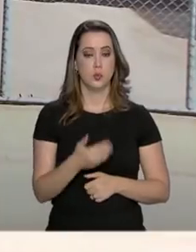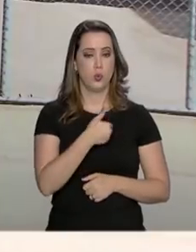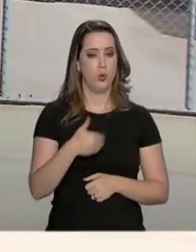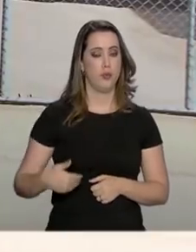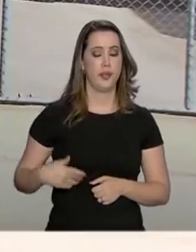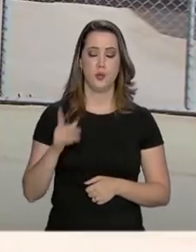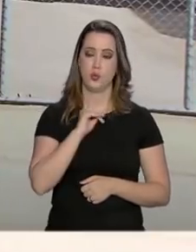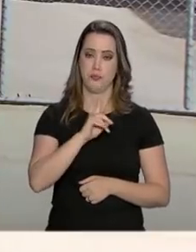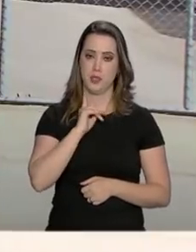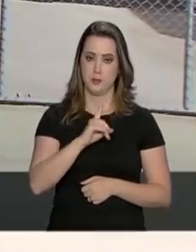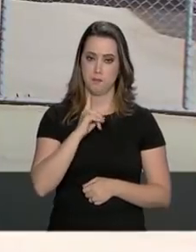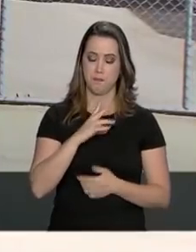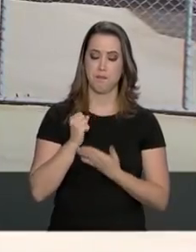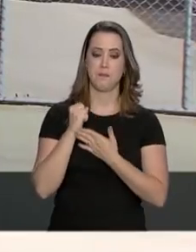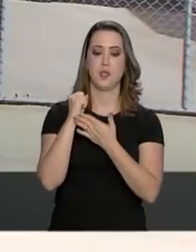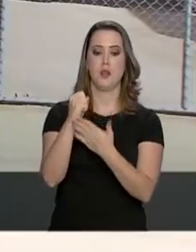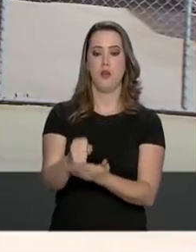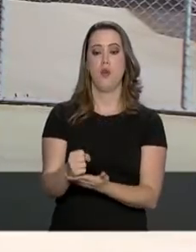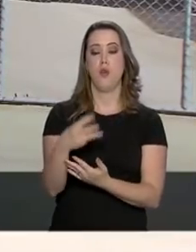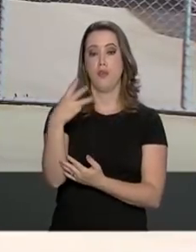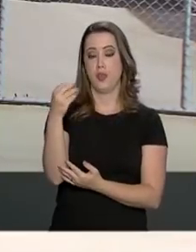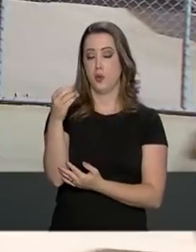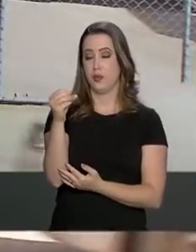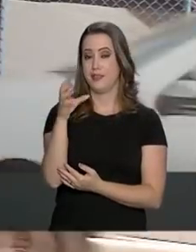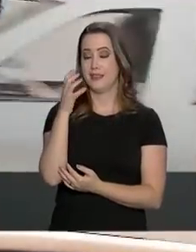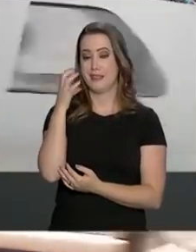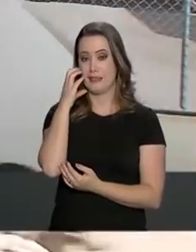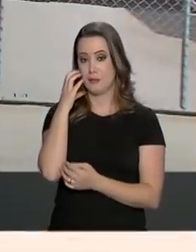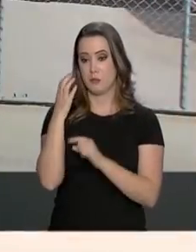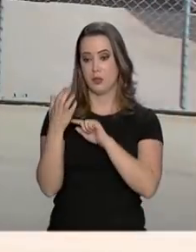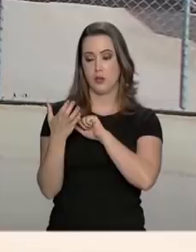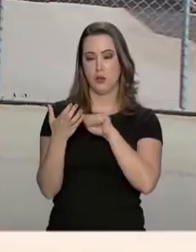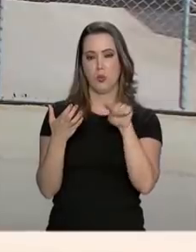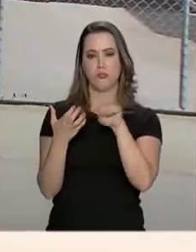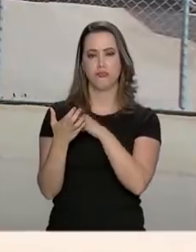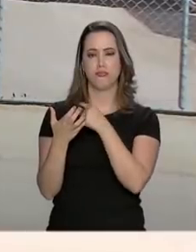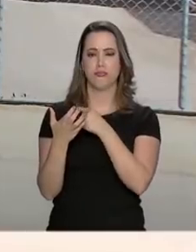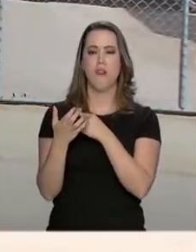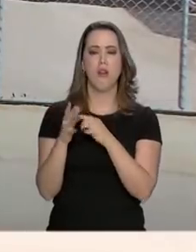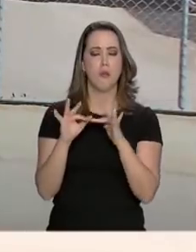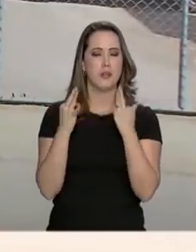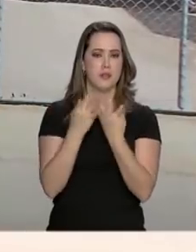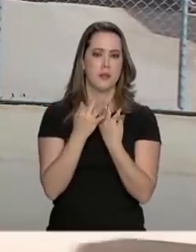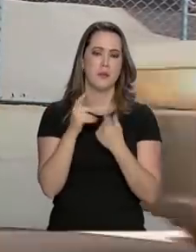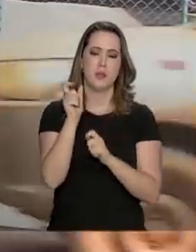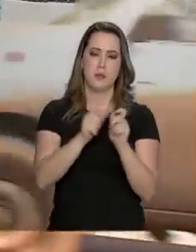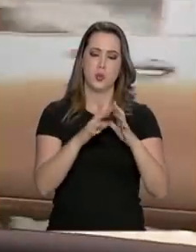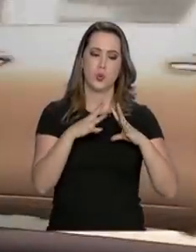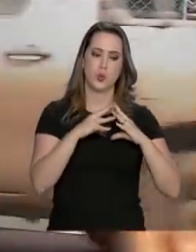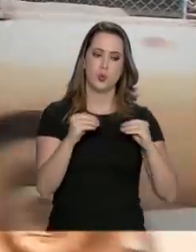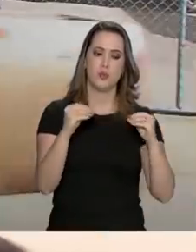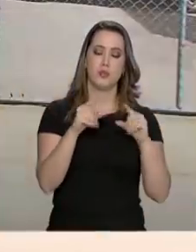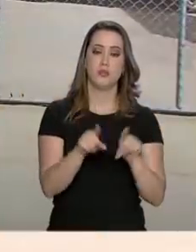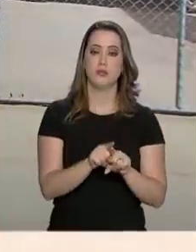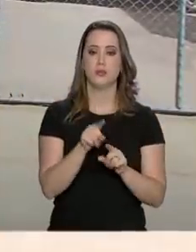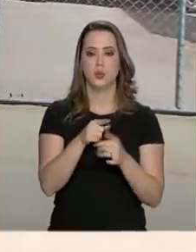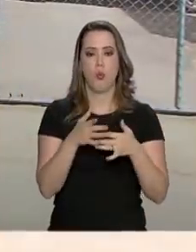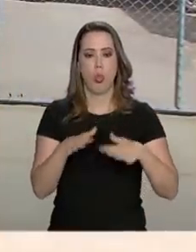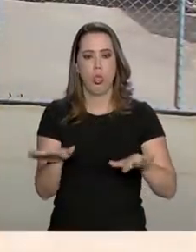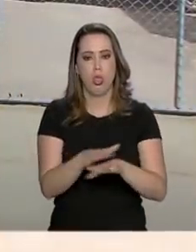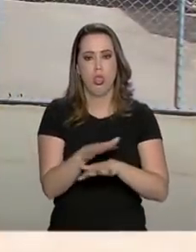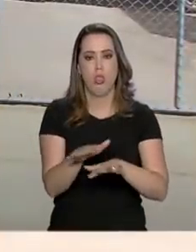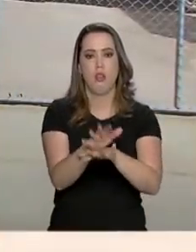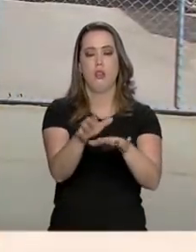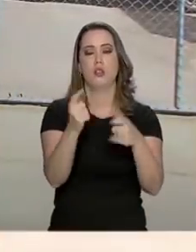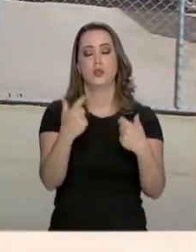O governo de Minas Gerais distribuiu 300 chips de telefone celular para as famílias com parentes desaparecidos no rompimento